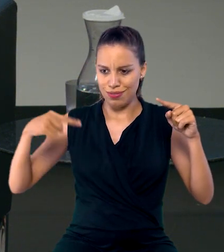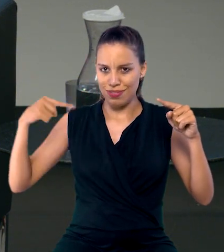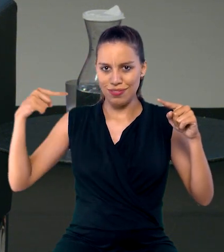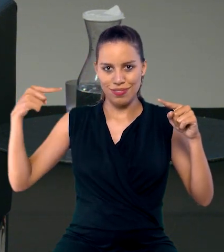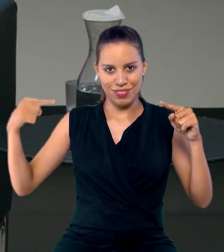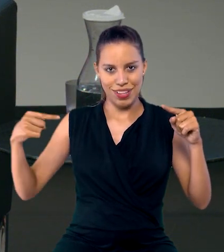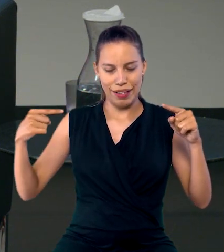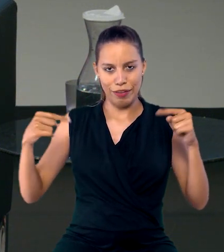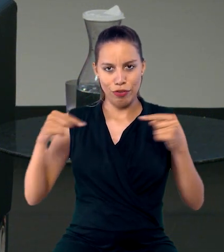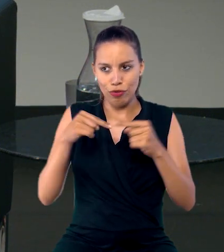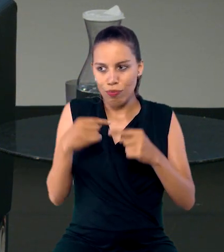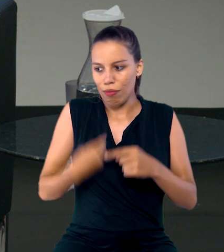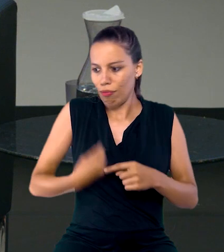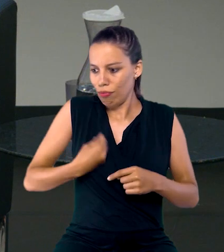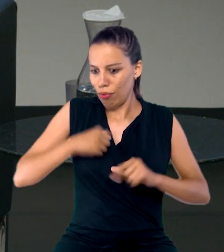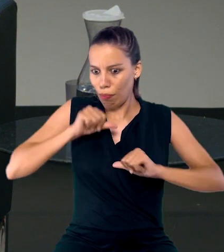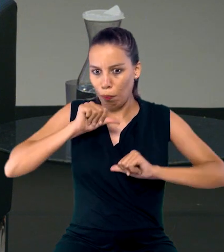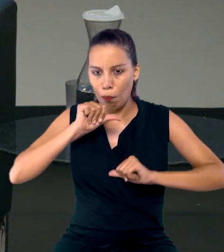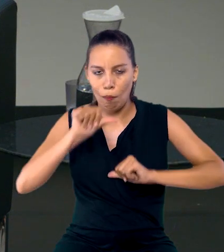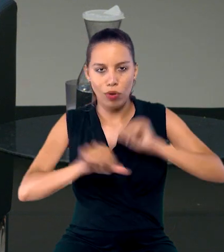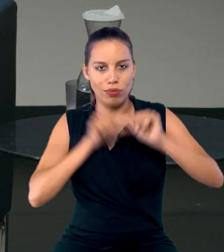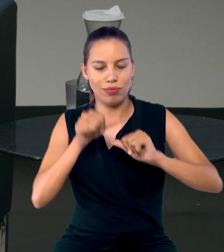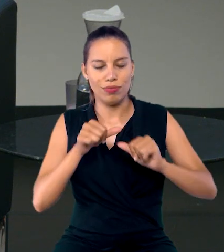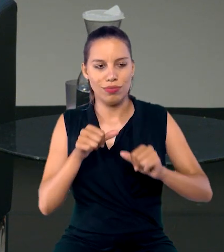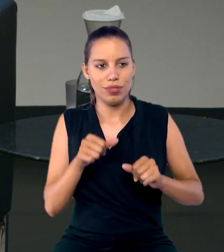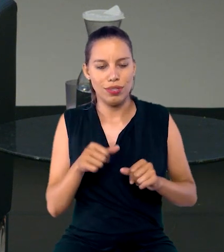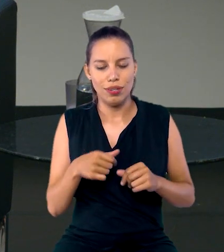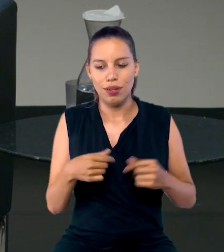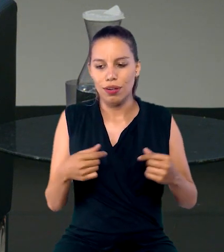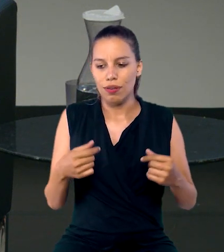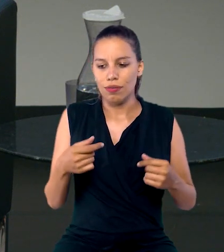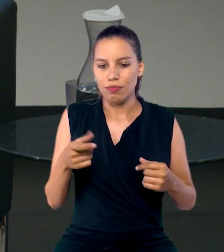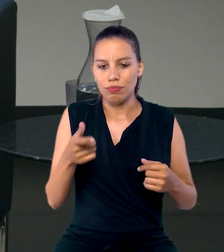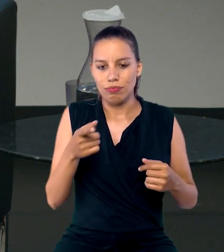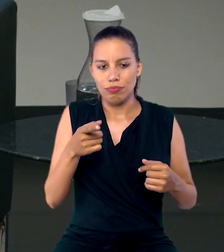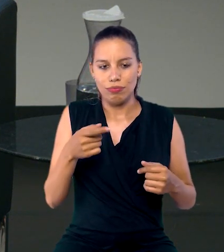E isso muda toda a relação com a vida. Toda.